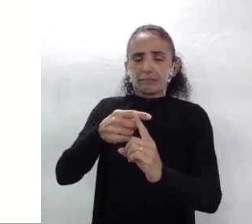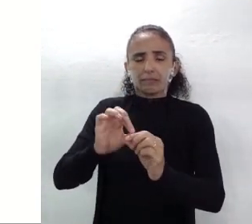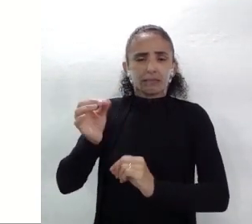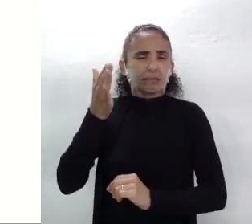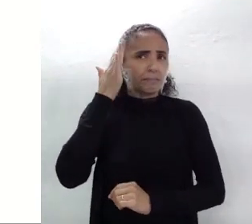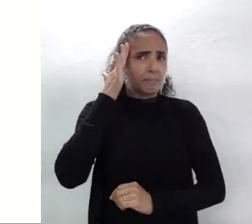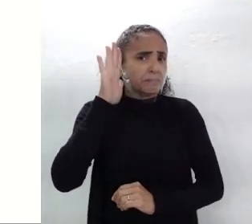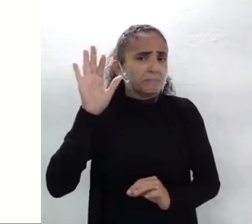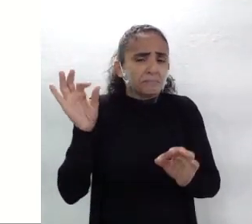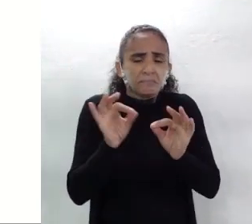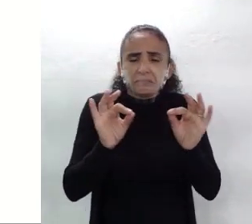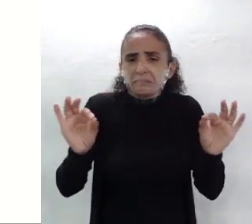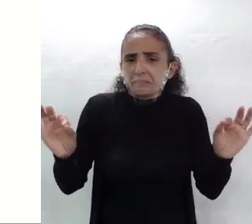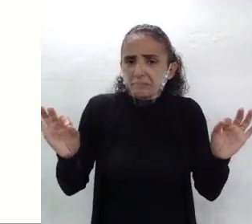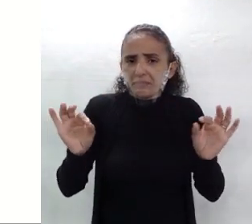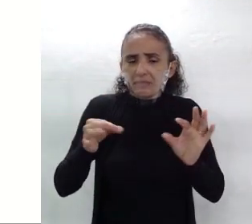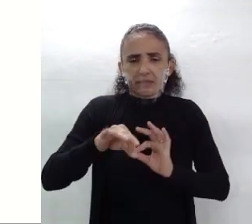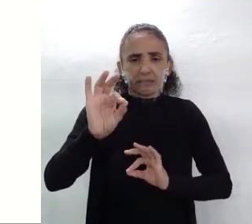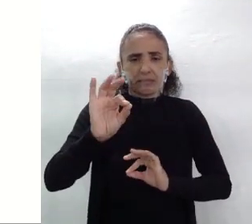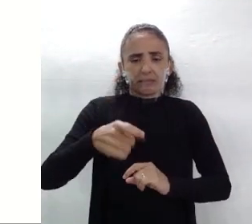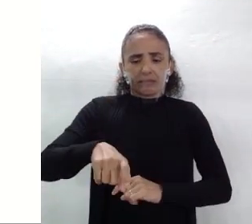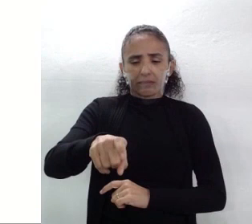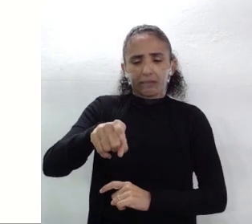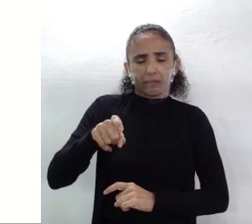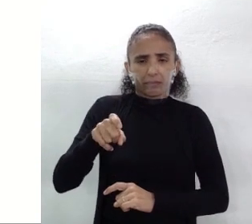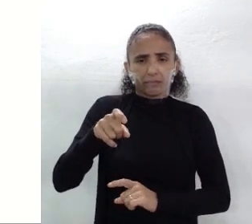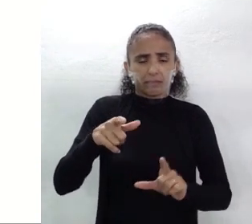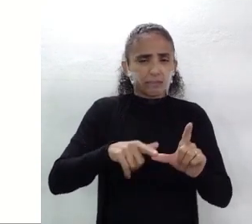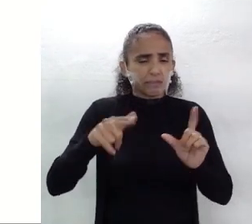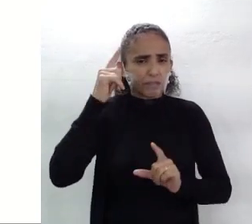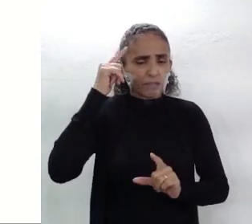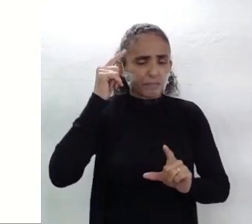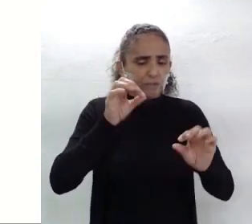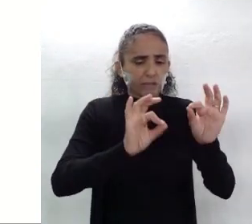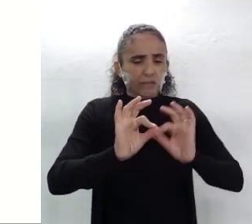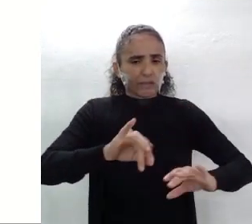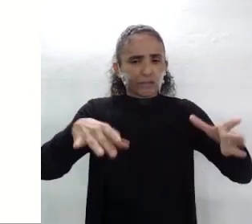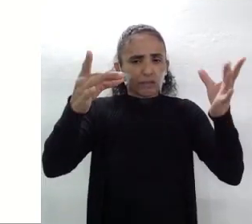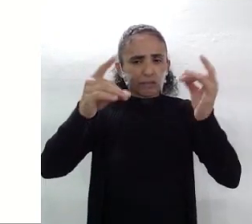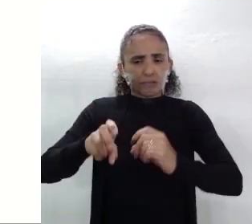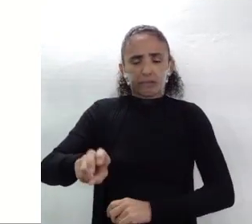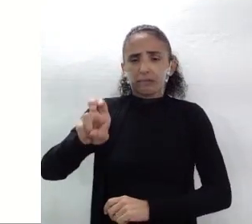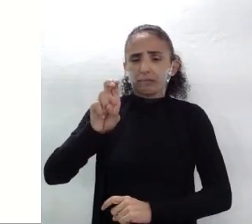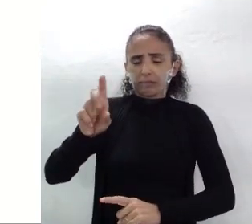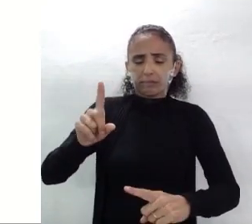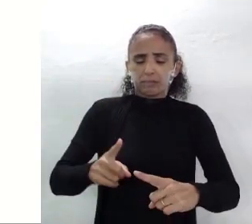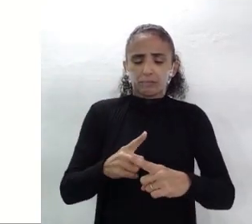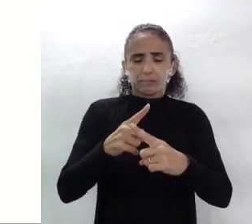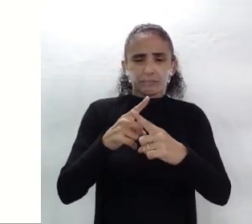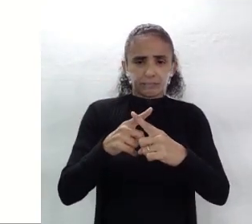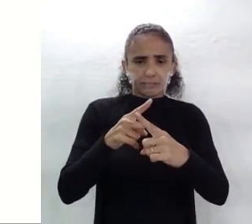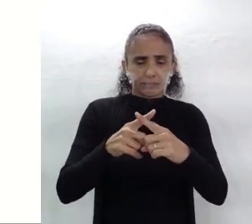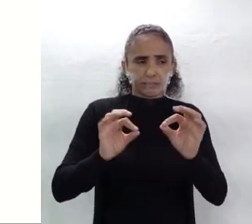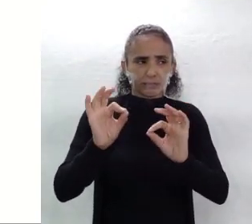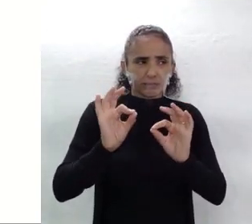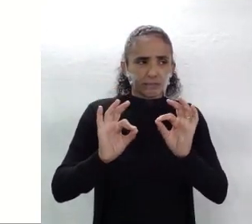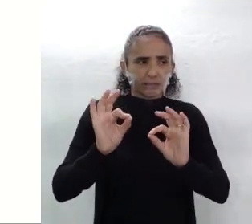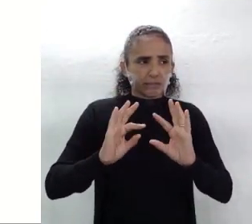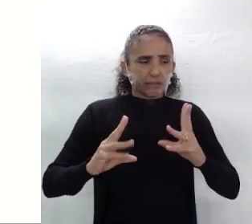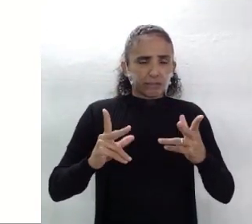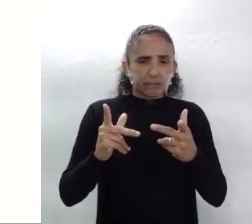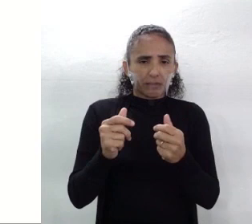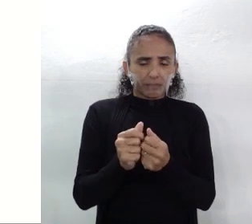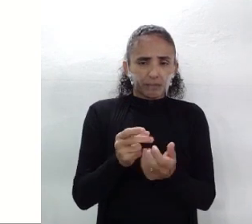não diz qual é a largura, então a gente bota X. Então 5 vezes X, 5X. Olha aí o comprimento e olha aí